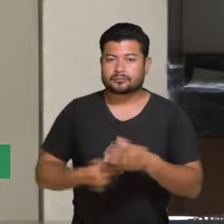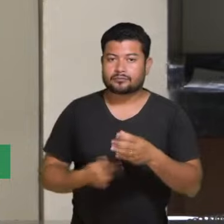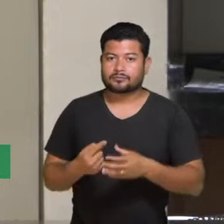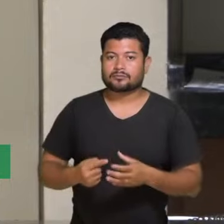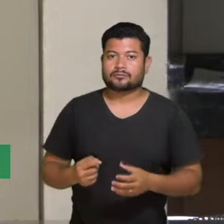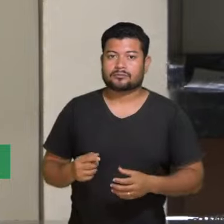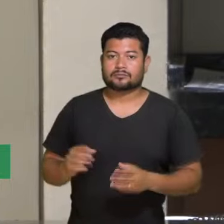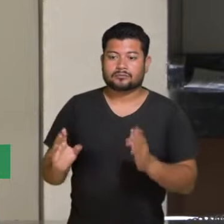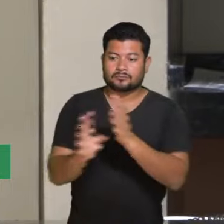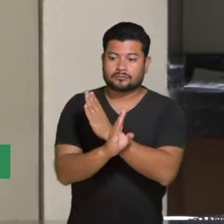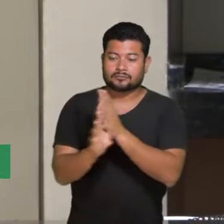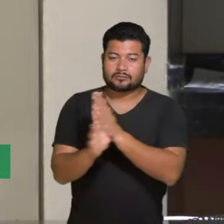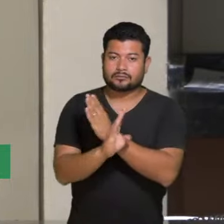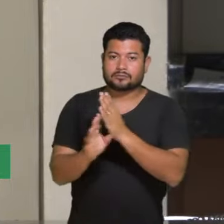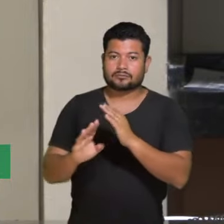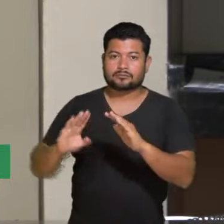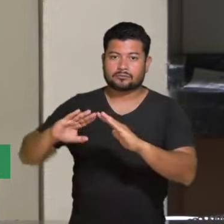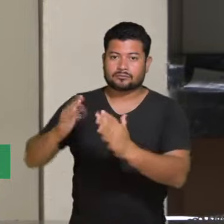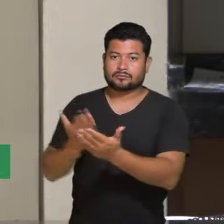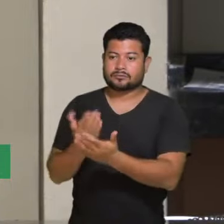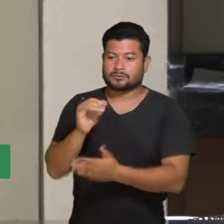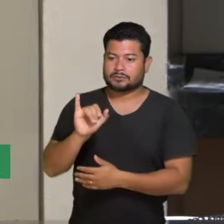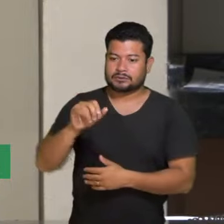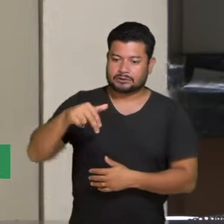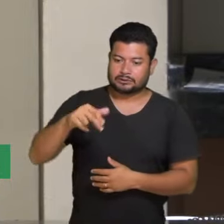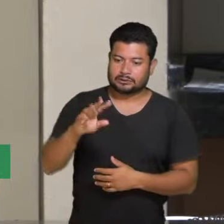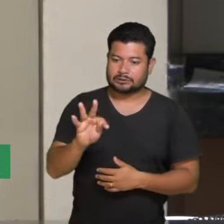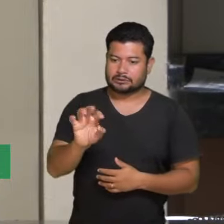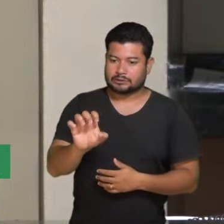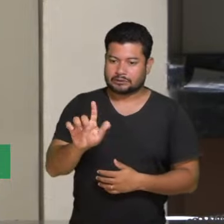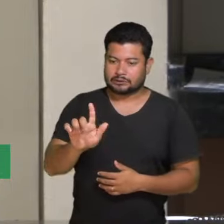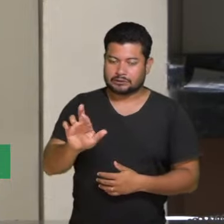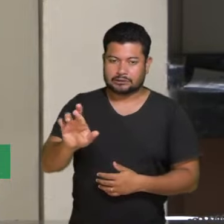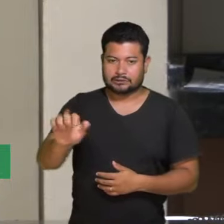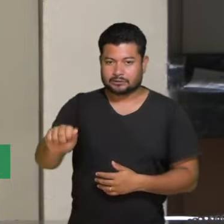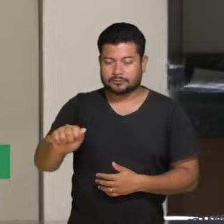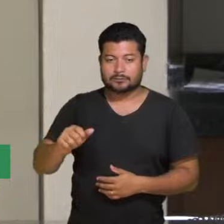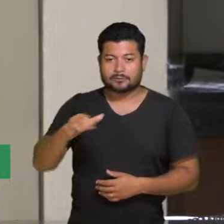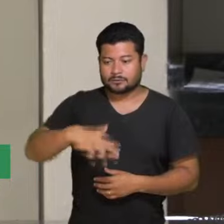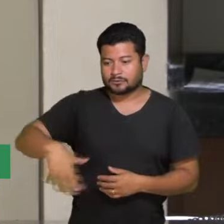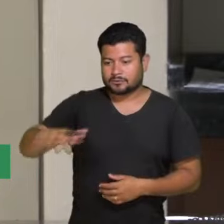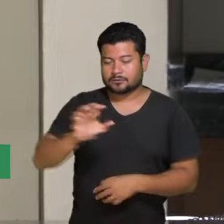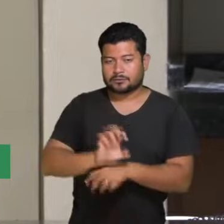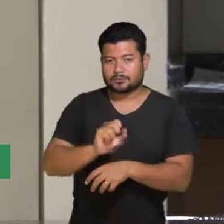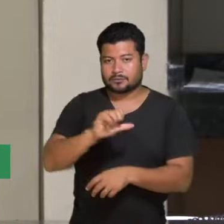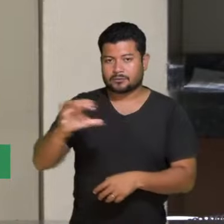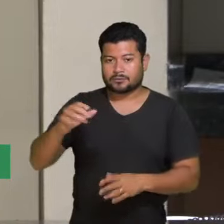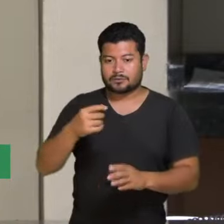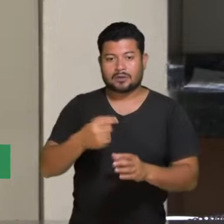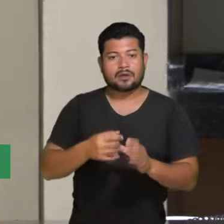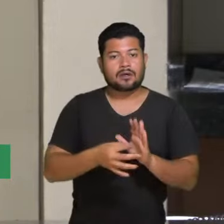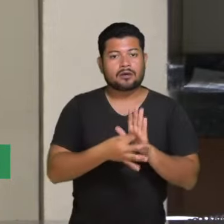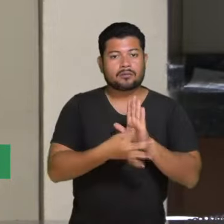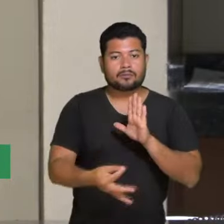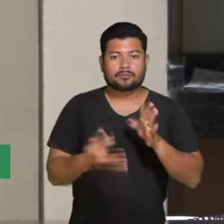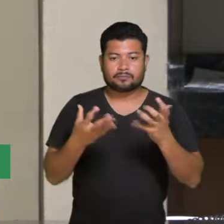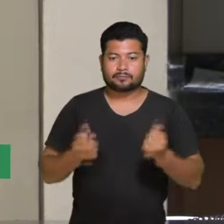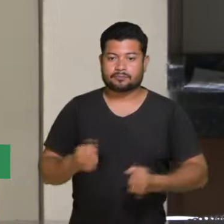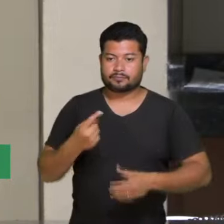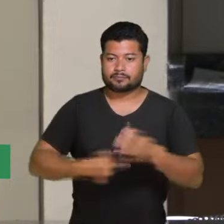Segurança Escolar, Integra, no âmbito do Estado de Santa Catarina, parecer favorável da Comissão de Constituição e Justiça, relatoria